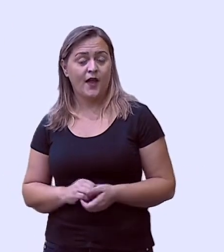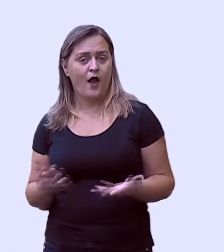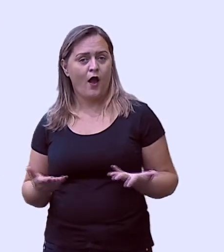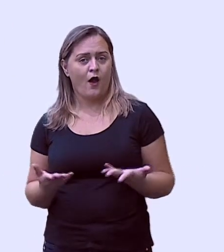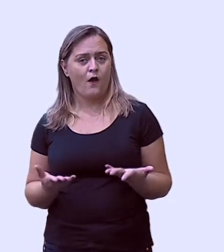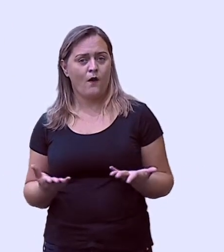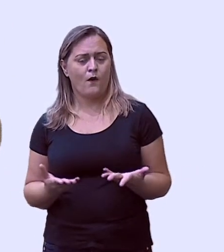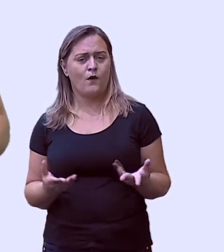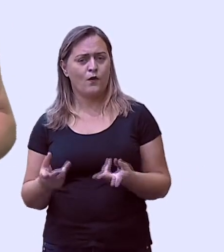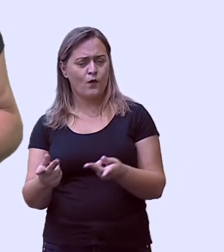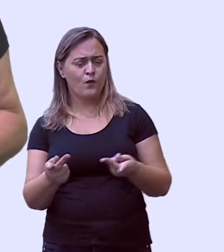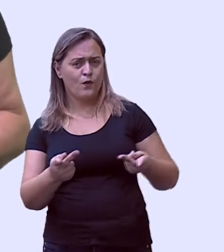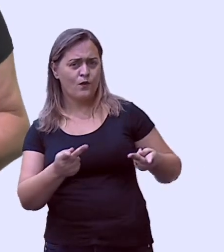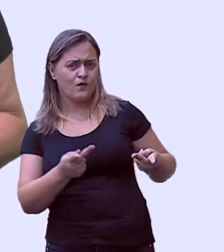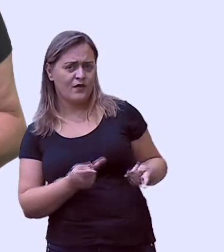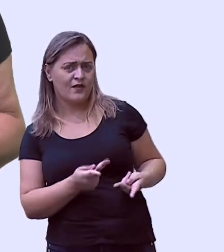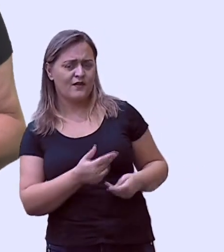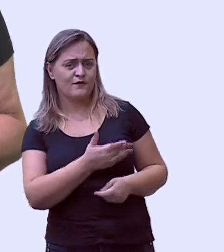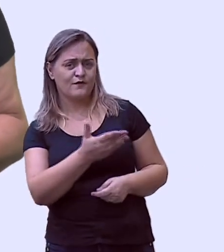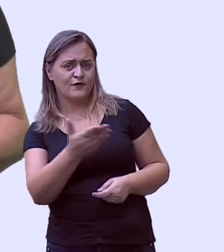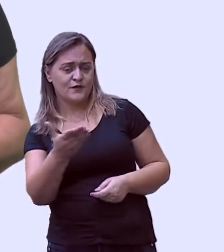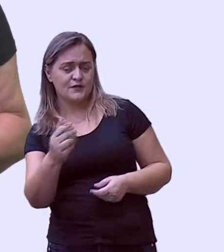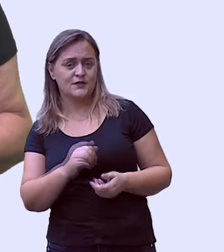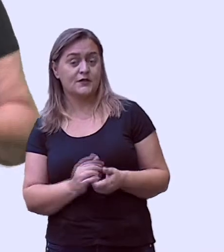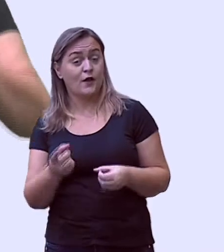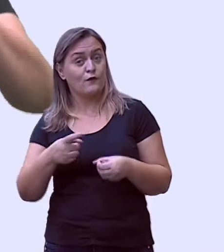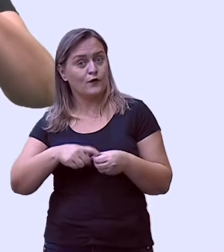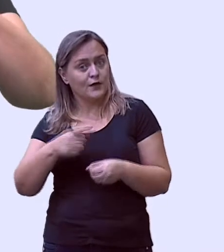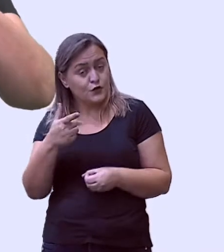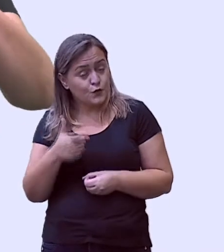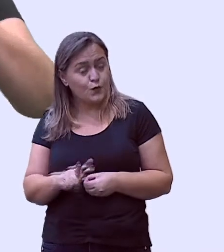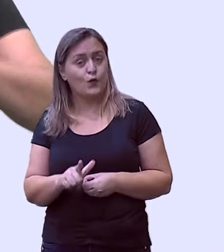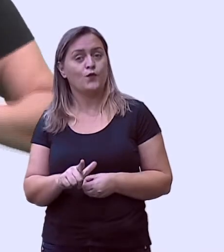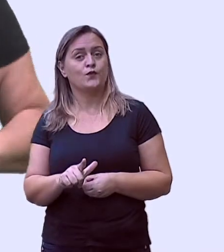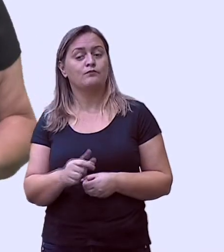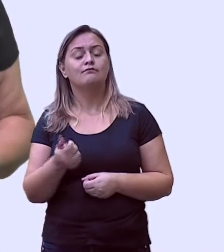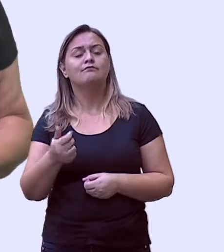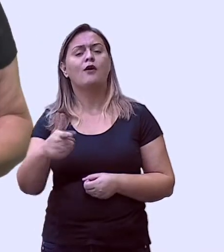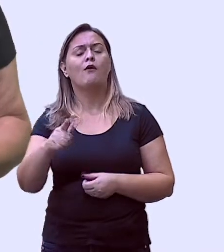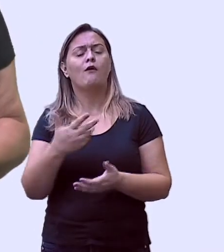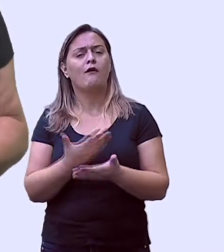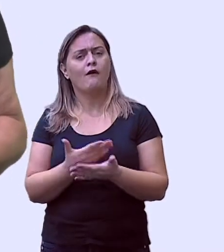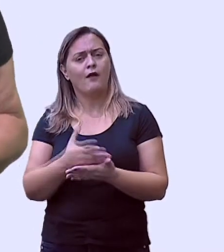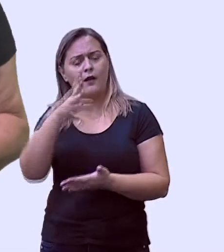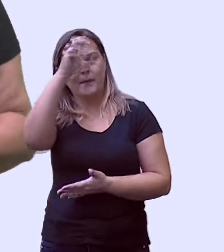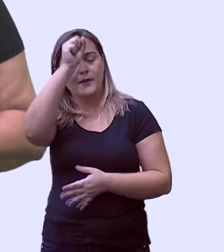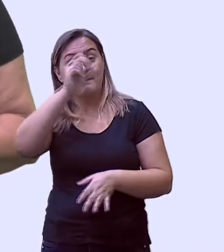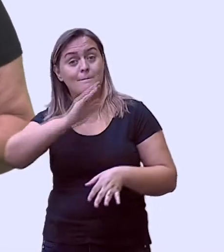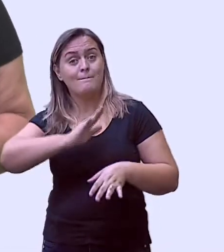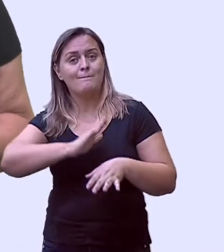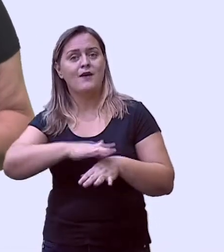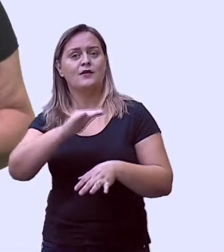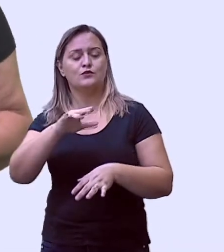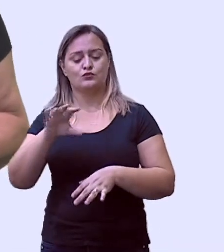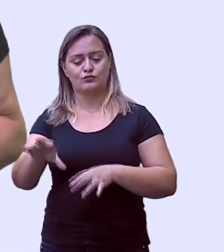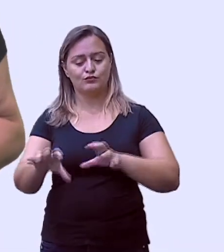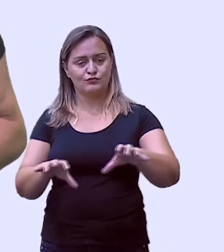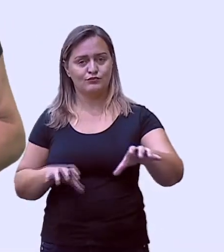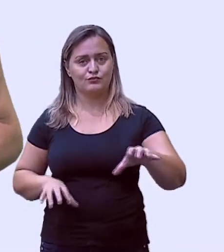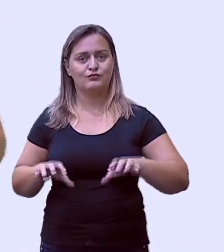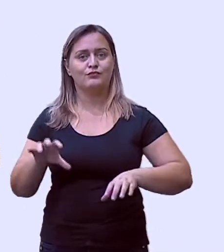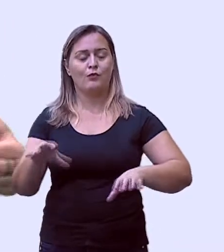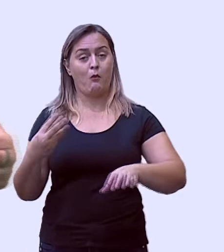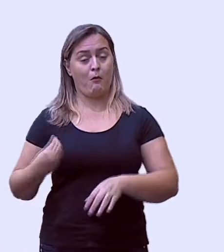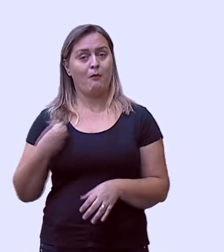convidar vocês a virem comigo em uma próxima aula e aprender um pouco mais dos nossos biomas. Olha